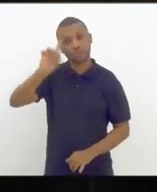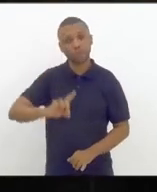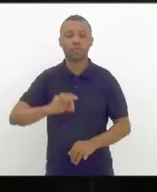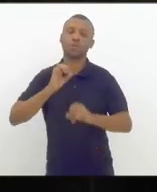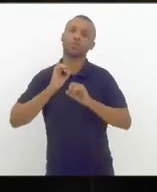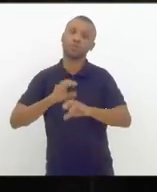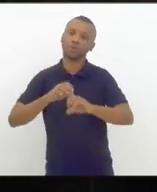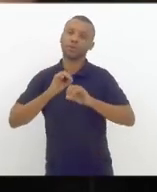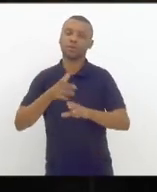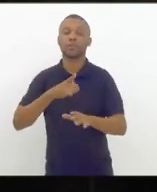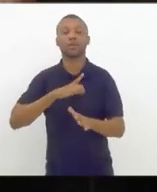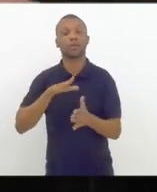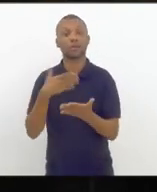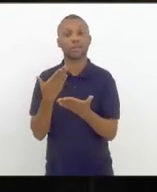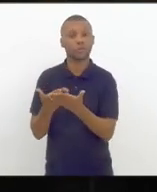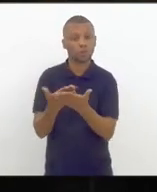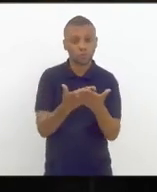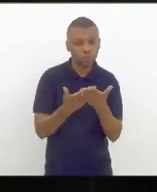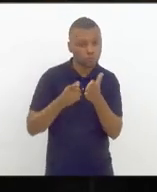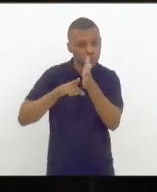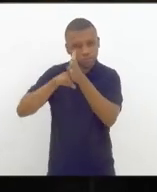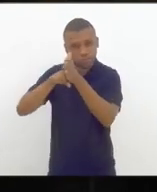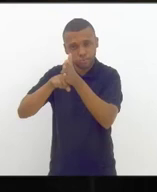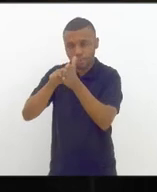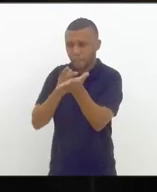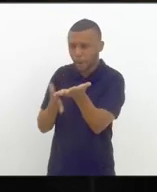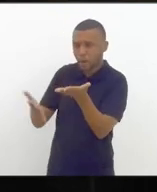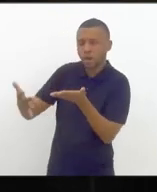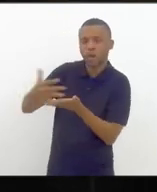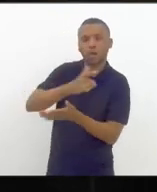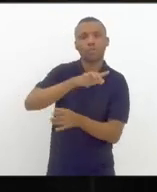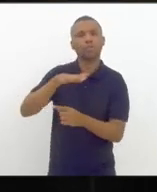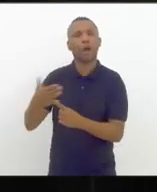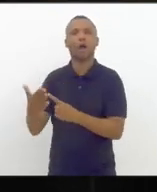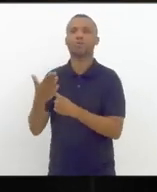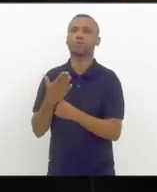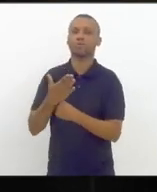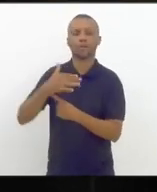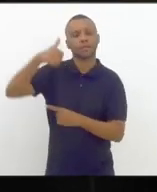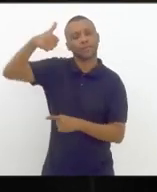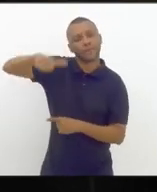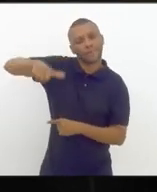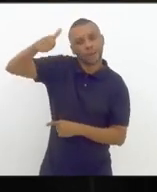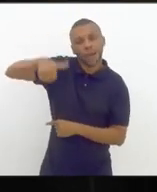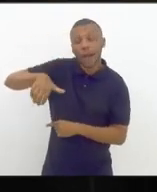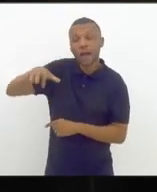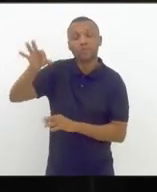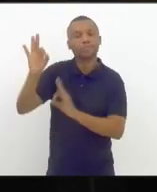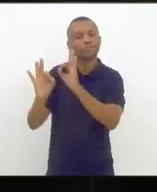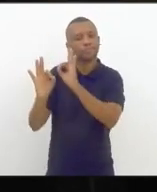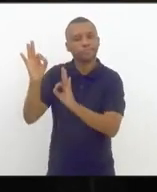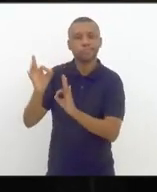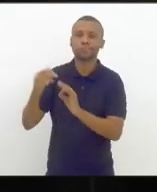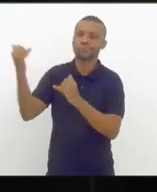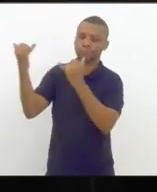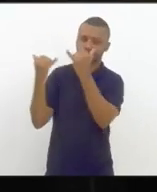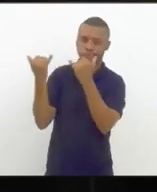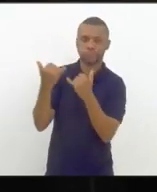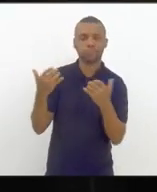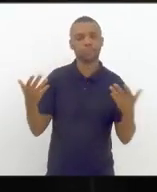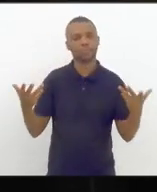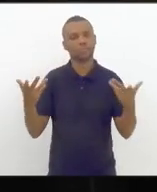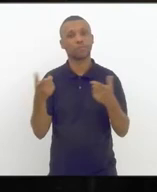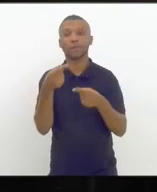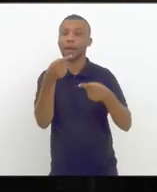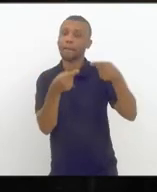esses estudos que nos ajudam muito na análise dos dados na análise da efetividade das políticas e especificamente